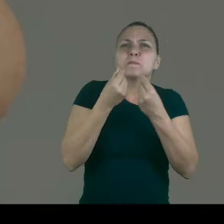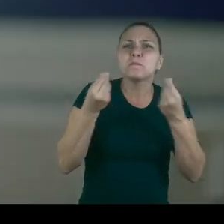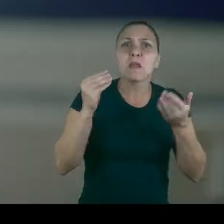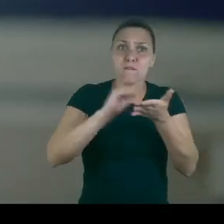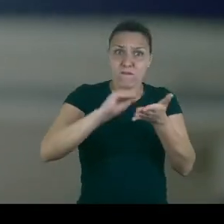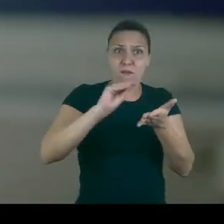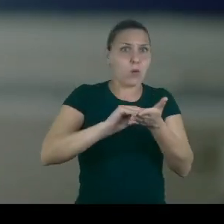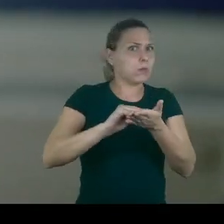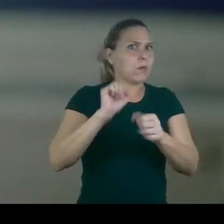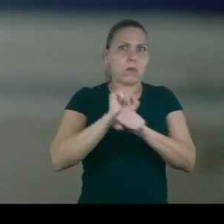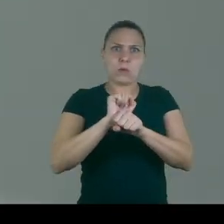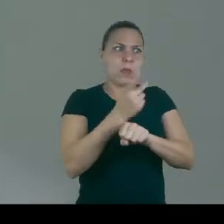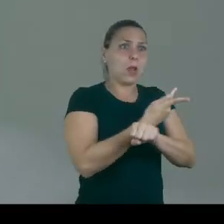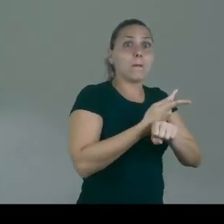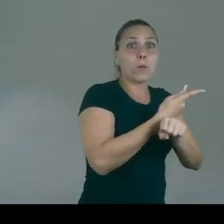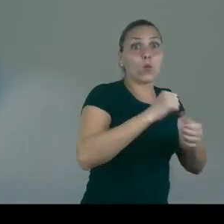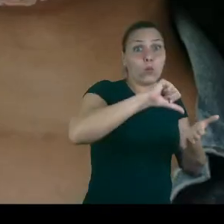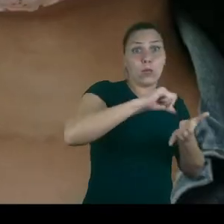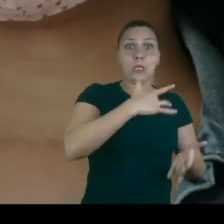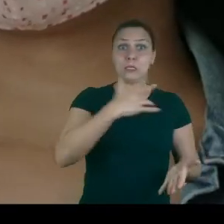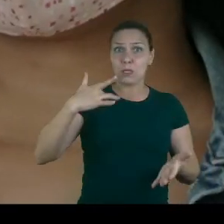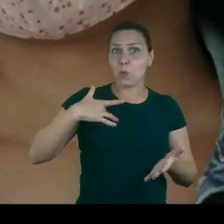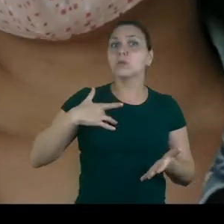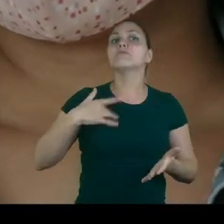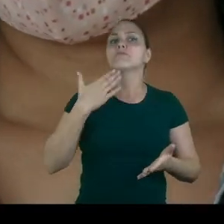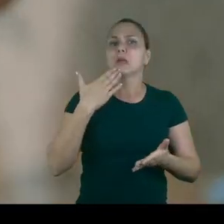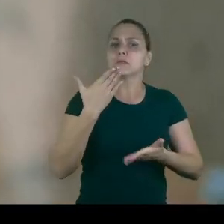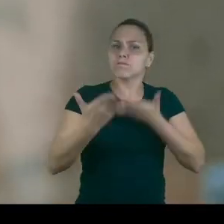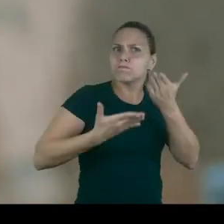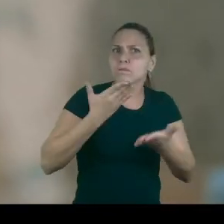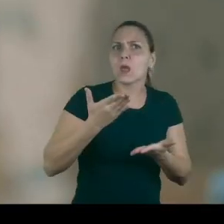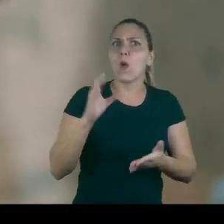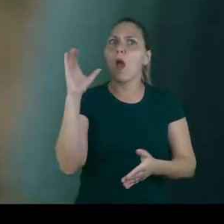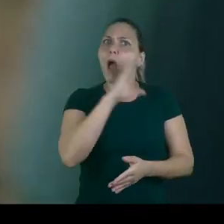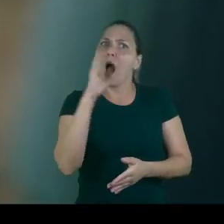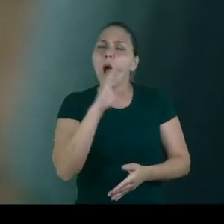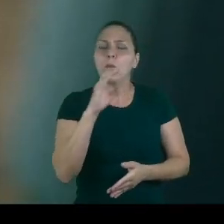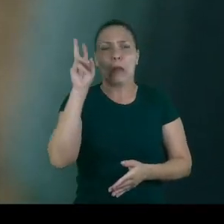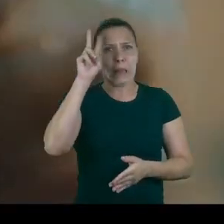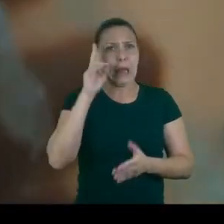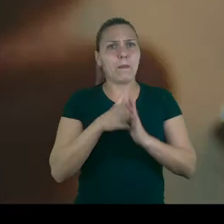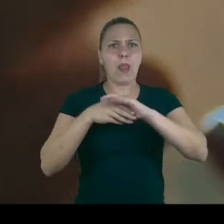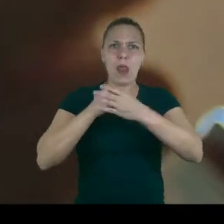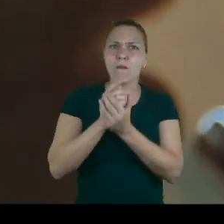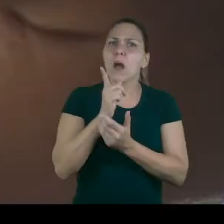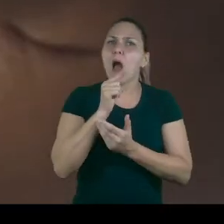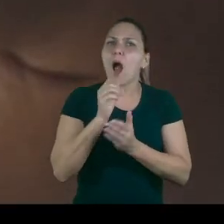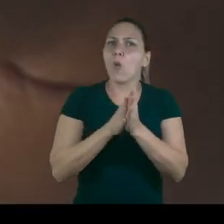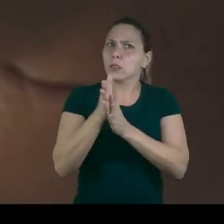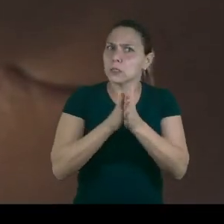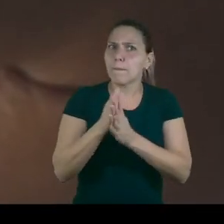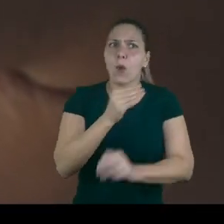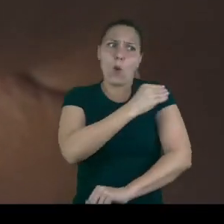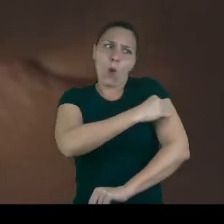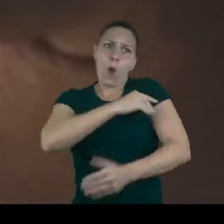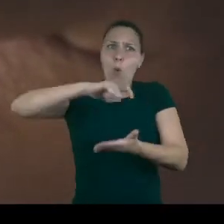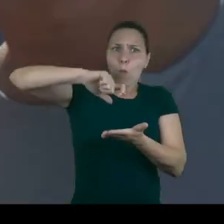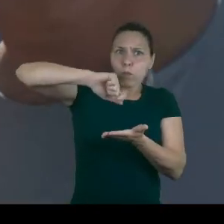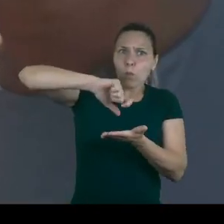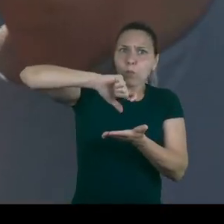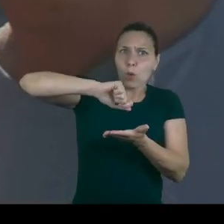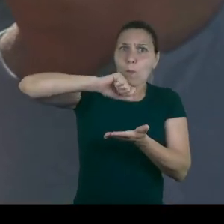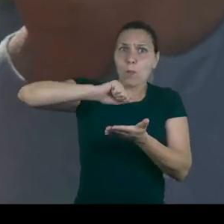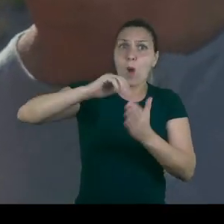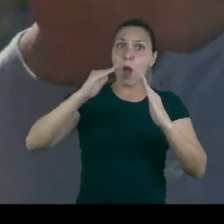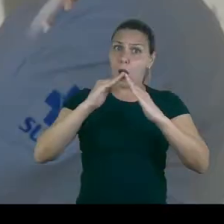espere. Procure uma unidade de saúde e solicite o atendimento precoce. E lembre-se, lave sempre as mãos com água e sabão ou utilize